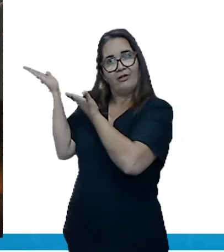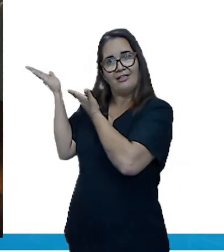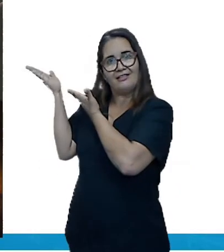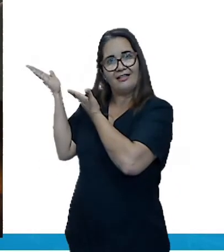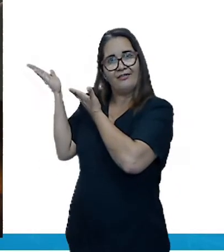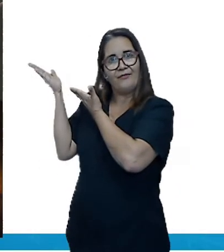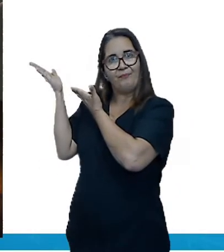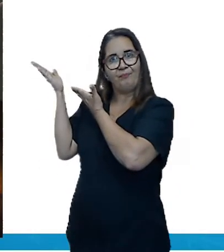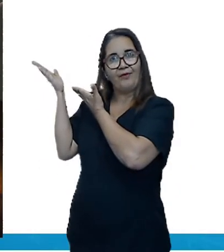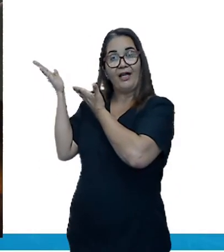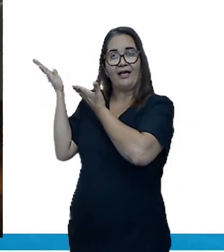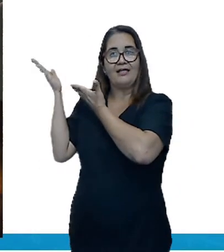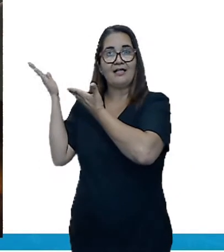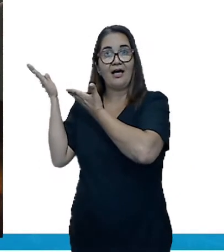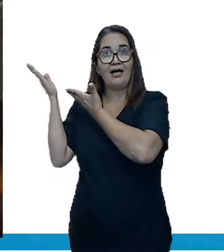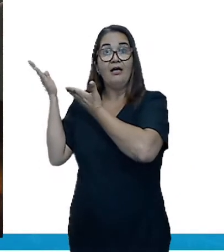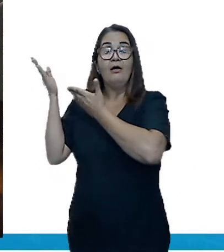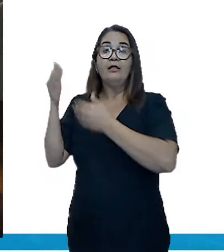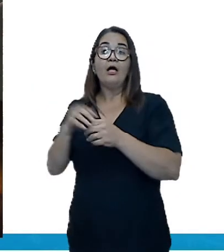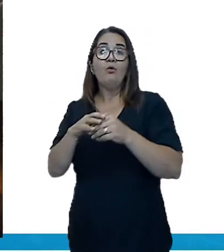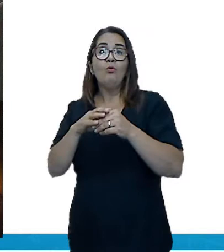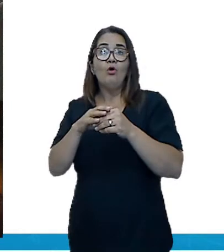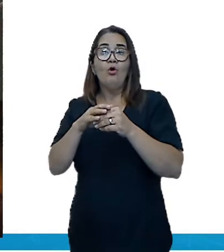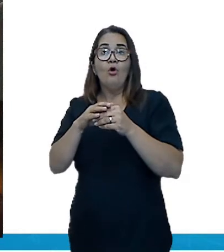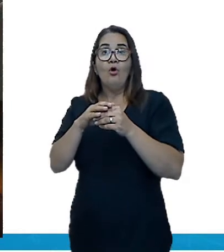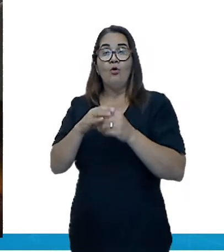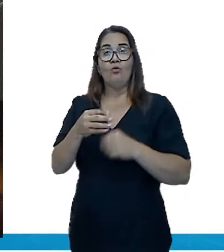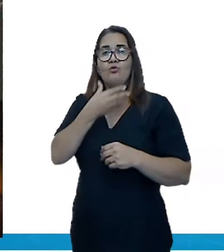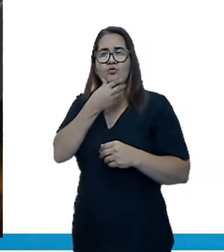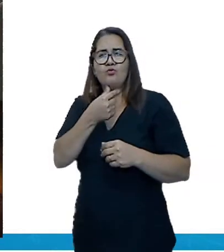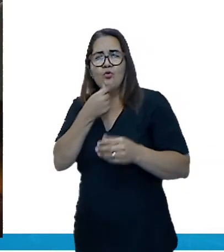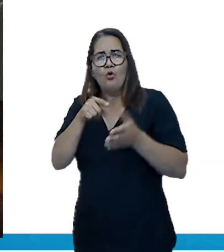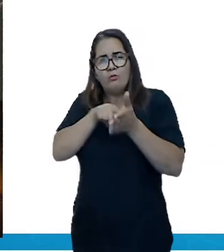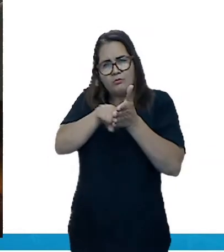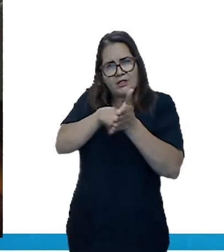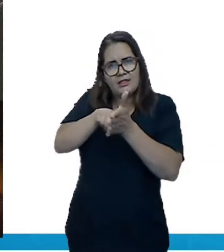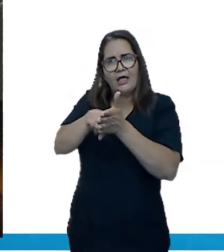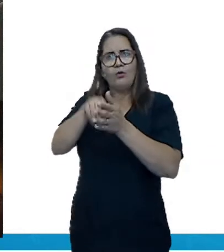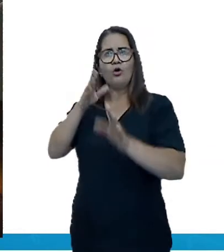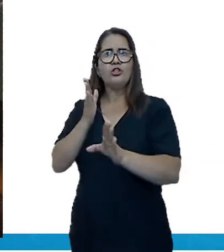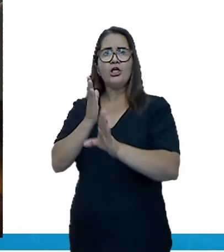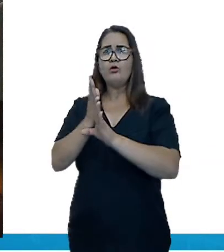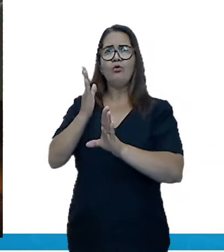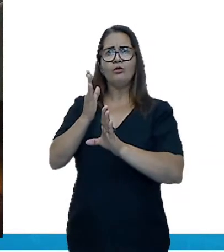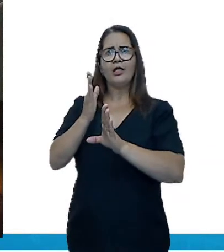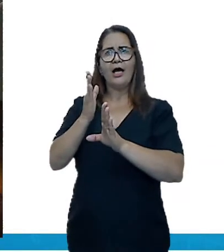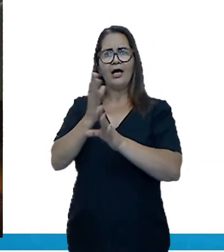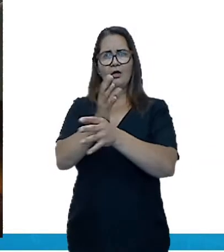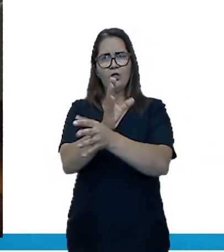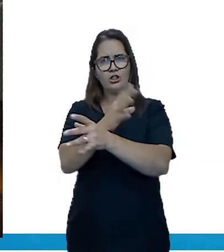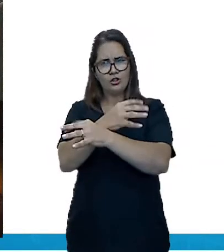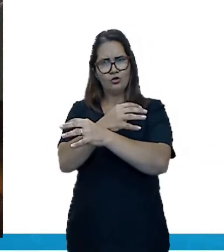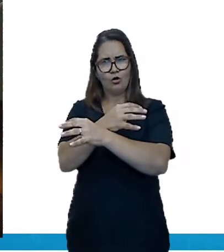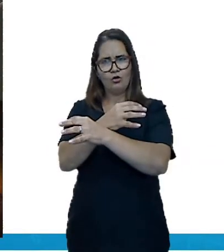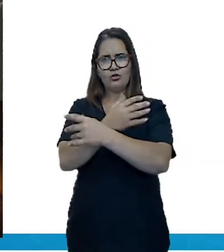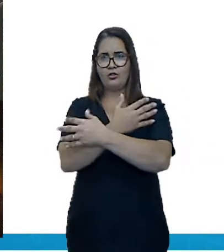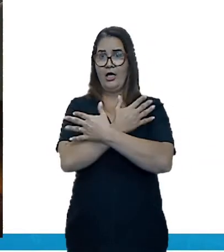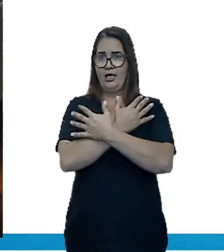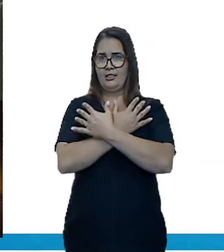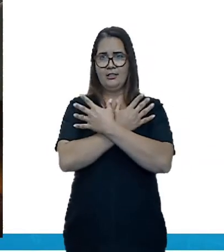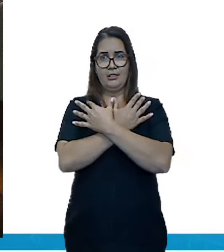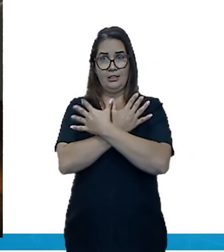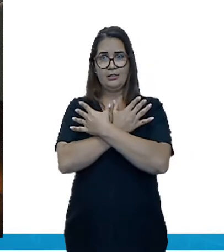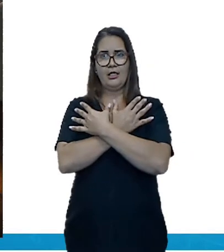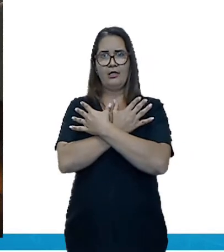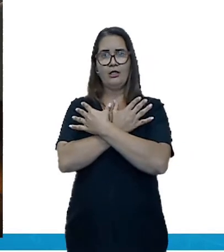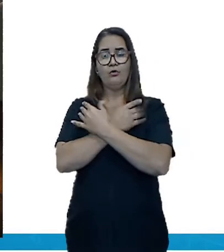né? Esses fósseis aqui. Em 2010, foi descoberto também na